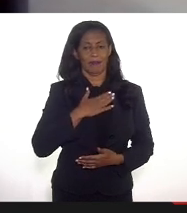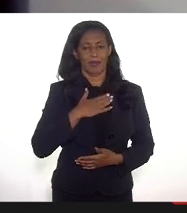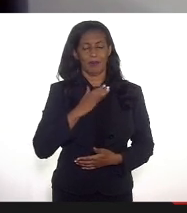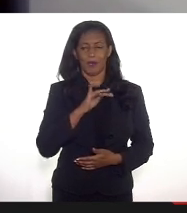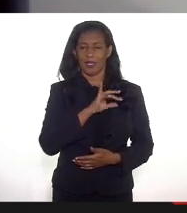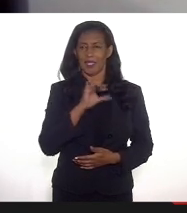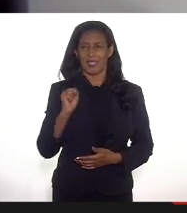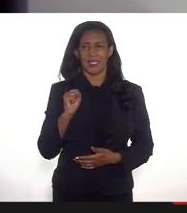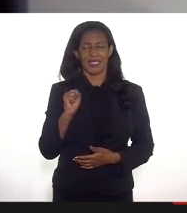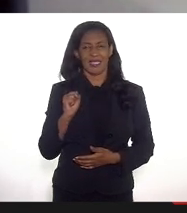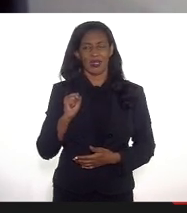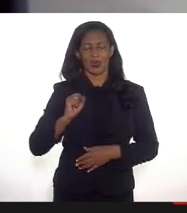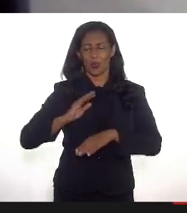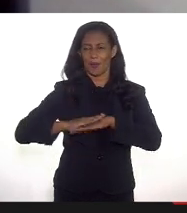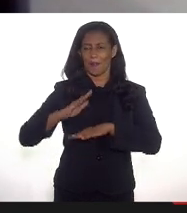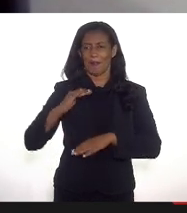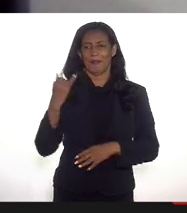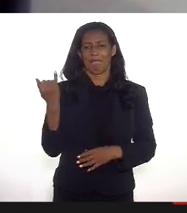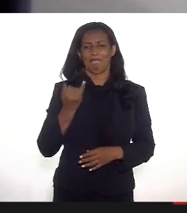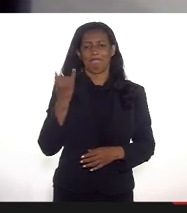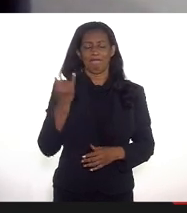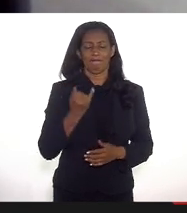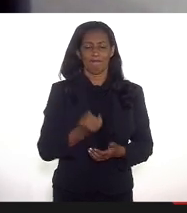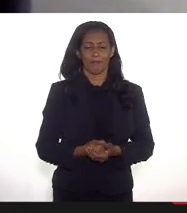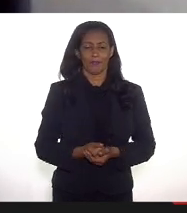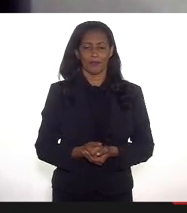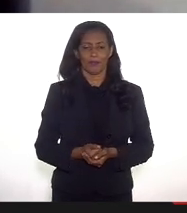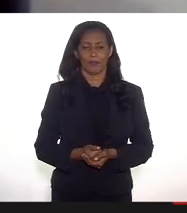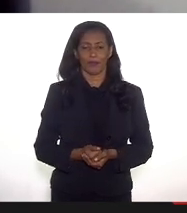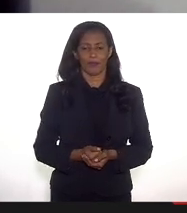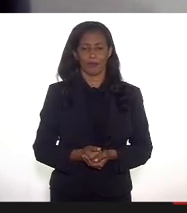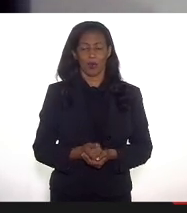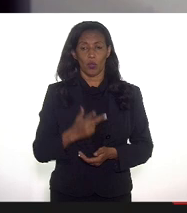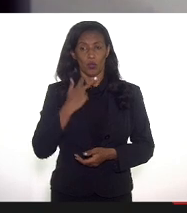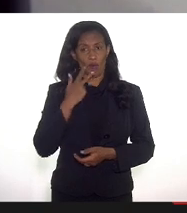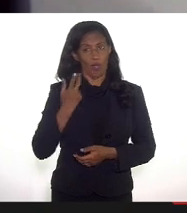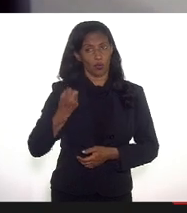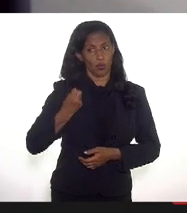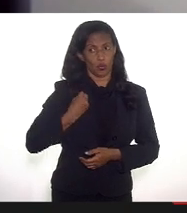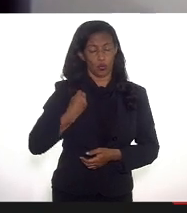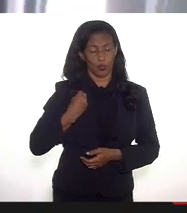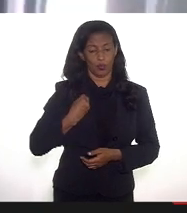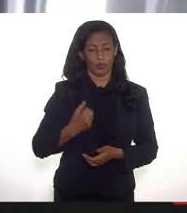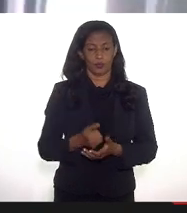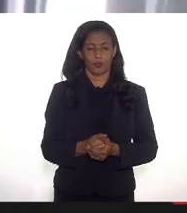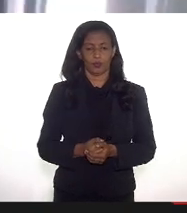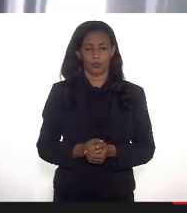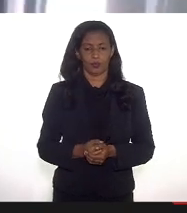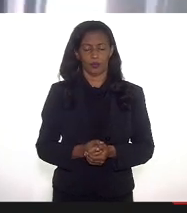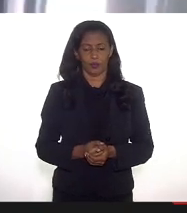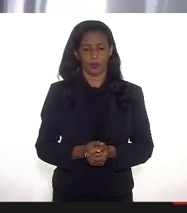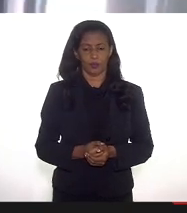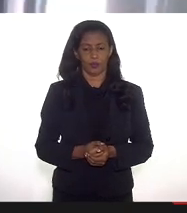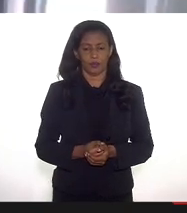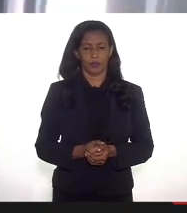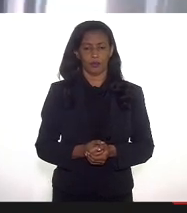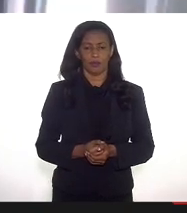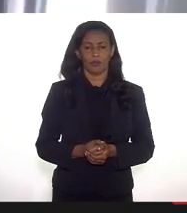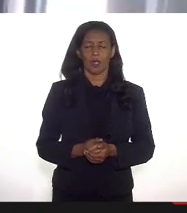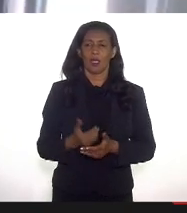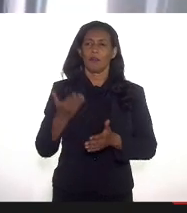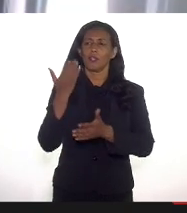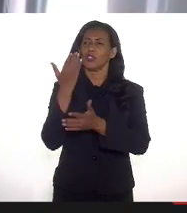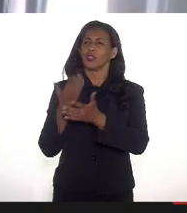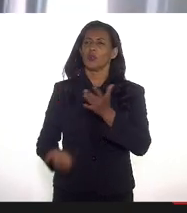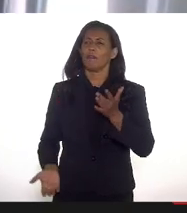isso é o que impacta. Então, assim, quando eu falo dos números, né, a gente não perder isso de